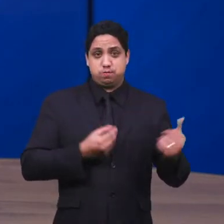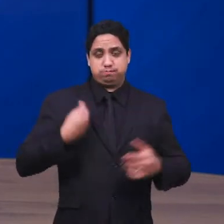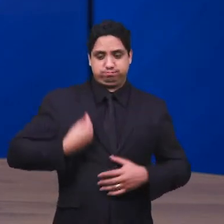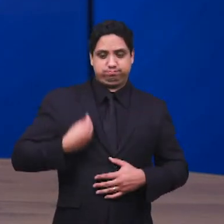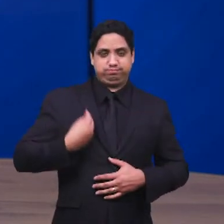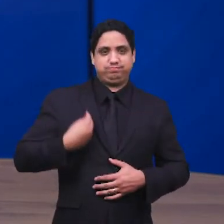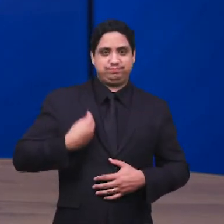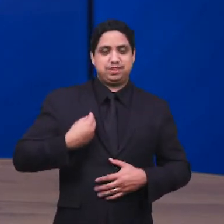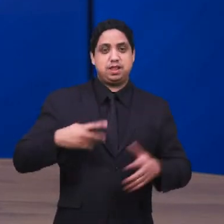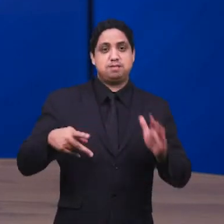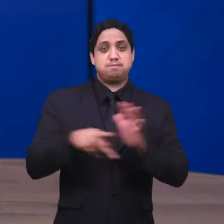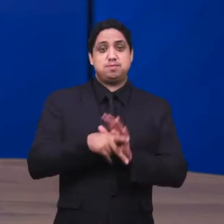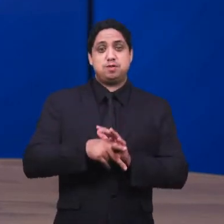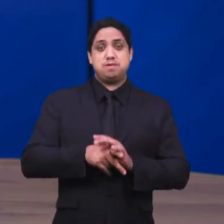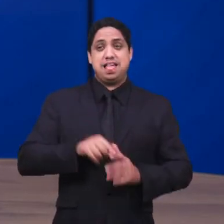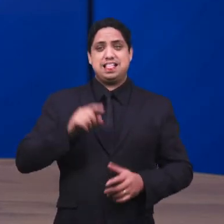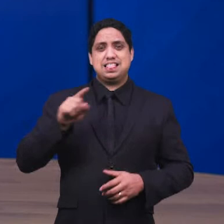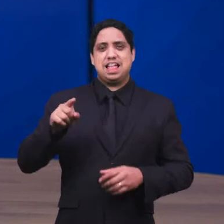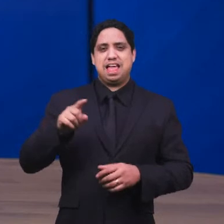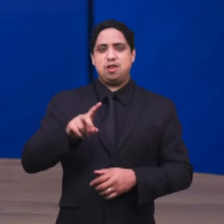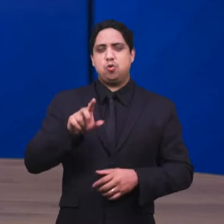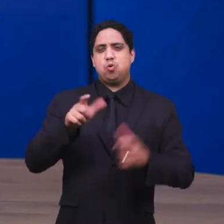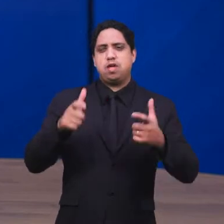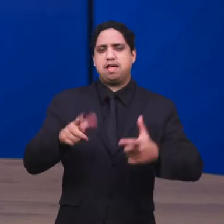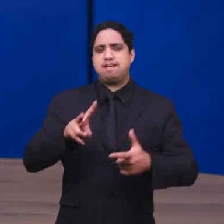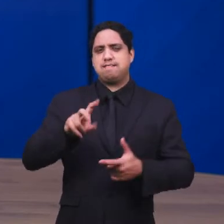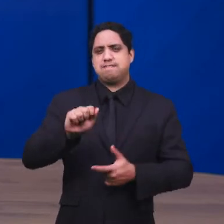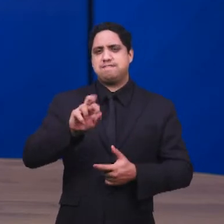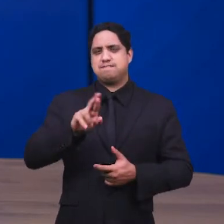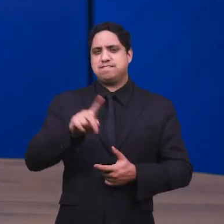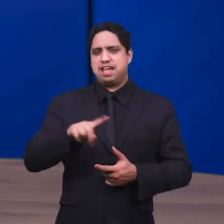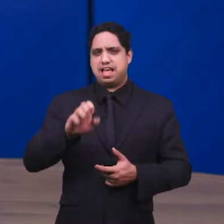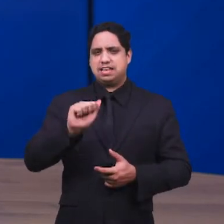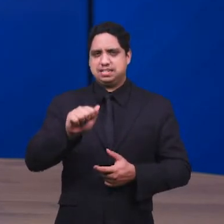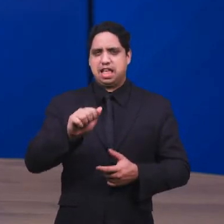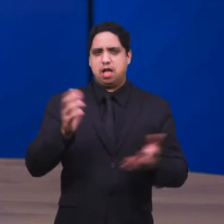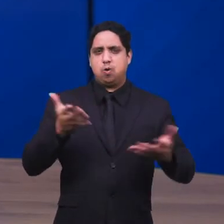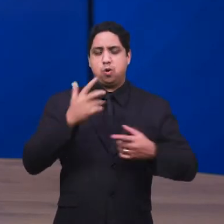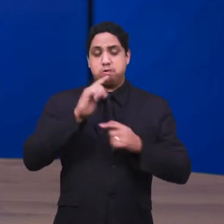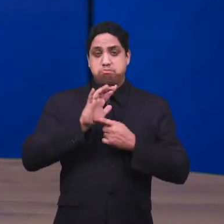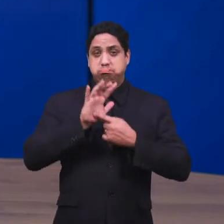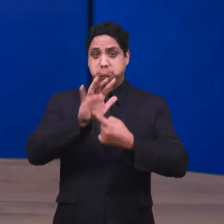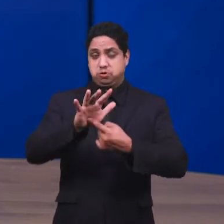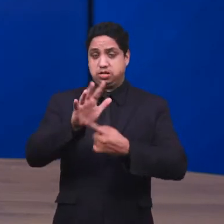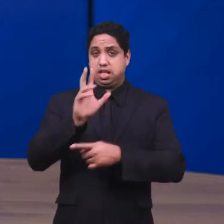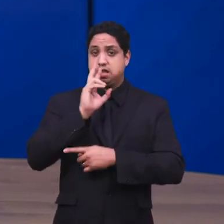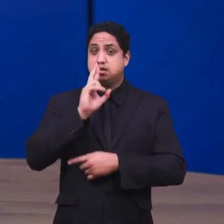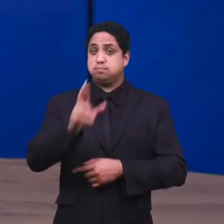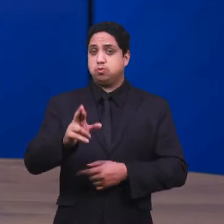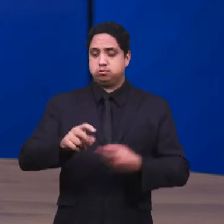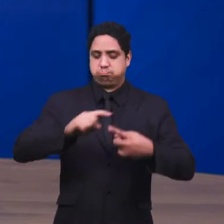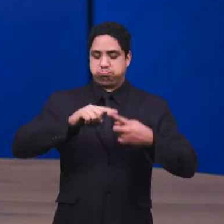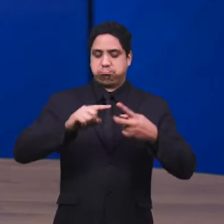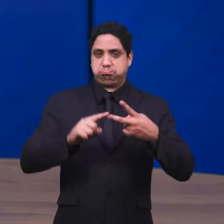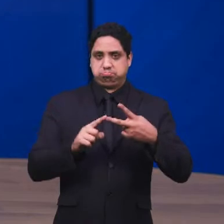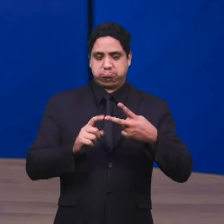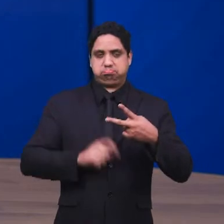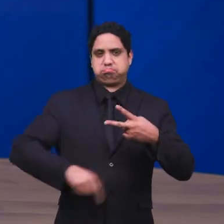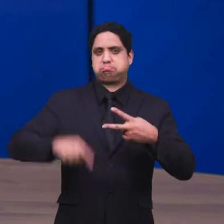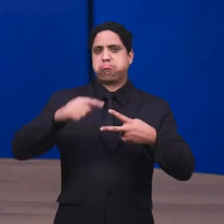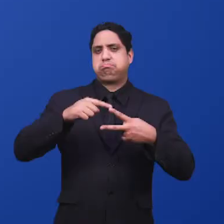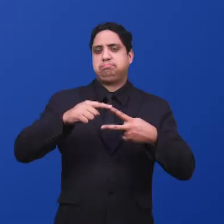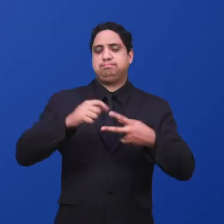vai participar. Eles são jovens da nossa igreja lá em Várzea Grande, no estado do Mato Grosso. Então vamos às duas respostas à